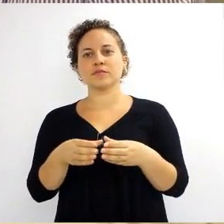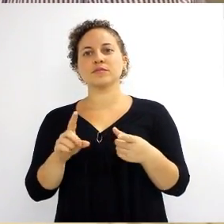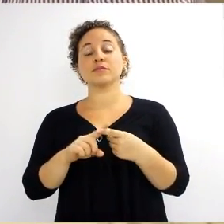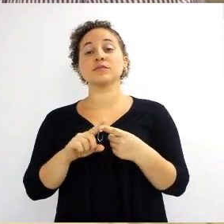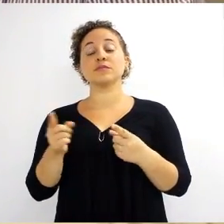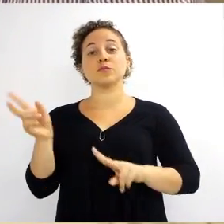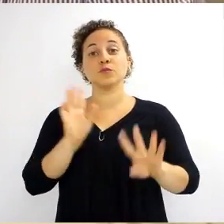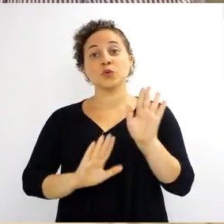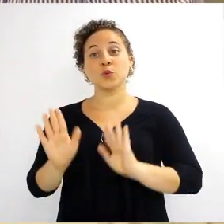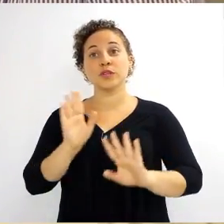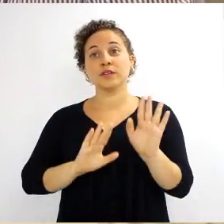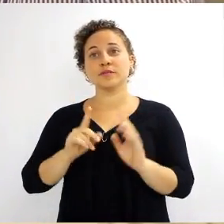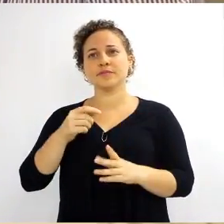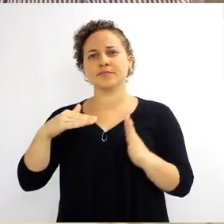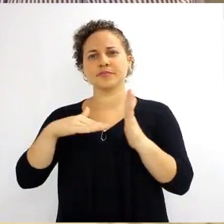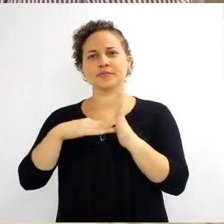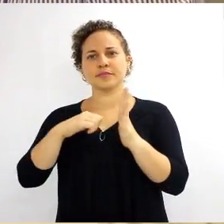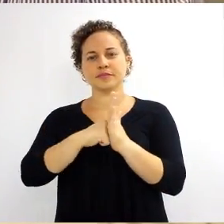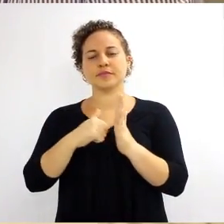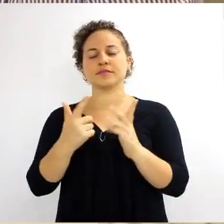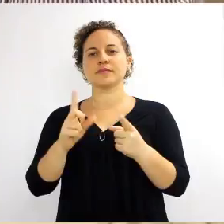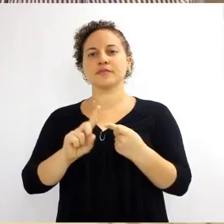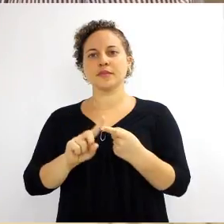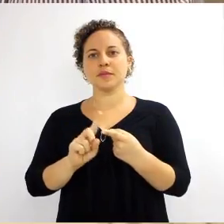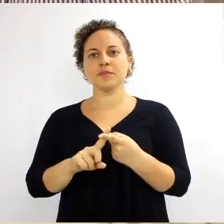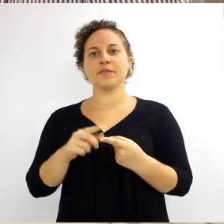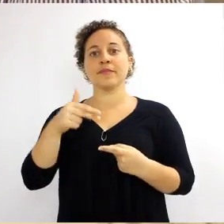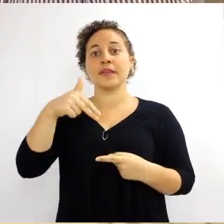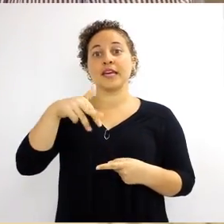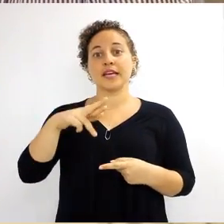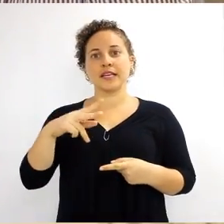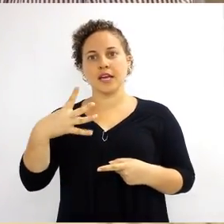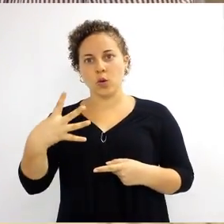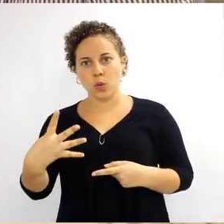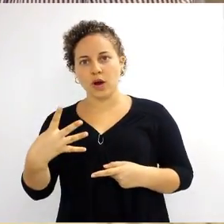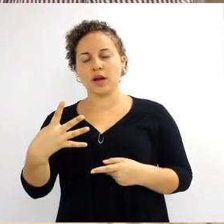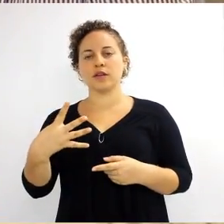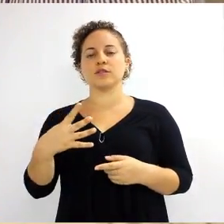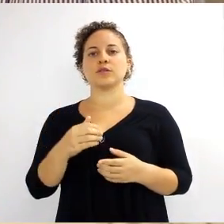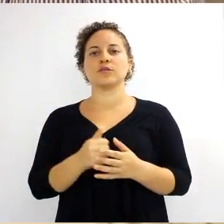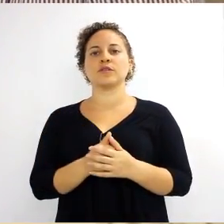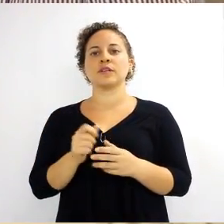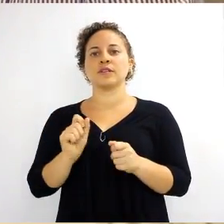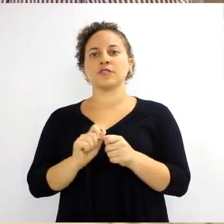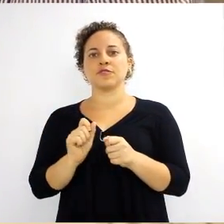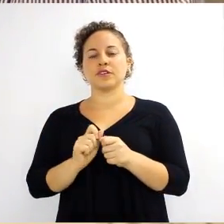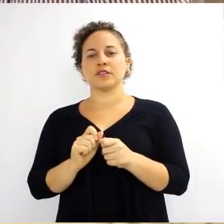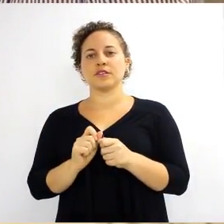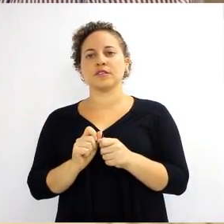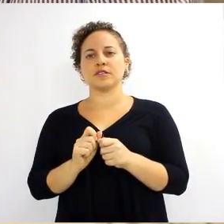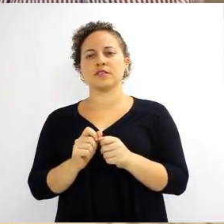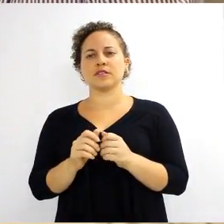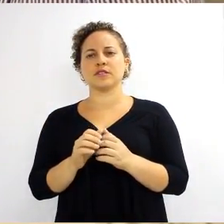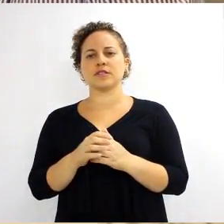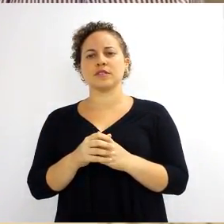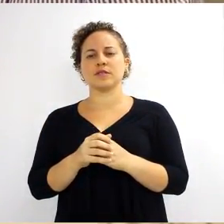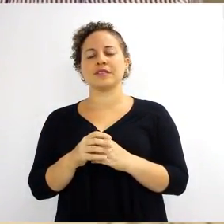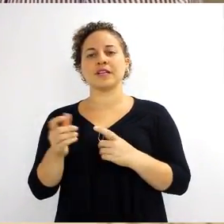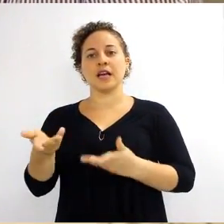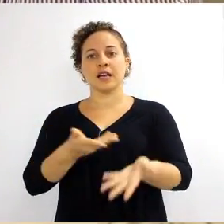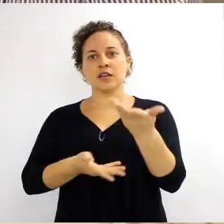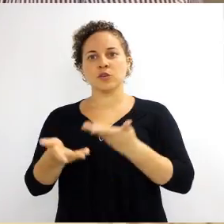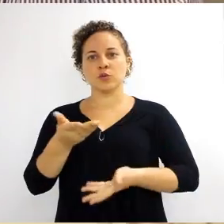Acidentes. Porque nós temos duas NRs aqui distintas. Nós temos a NR4, que trata do SESMIT, que é o que o Porto está